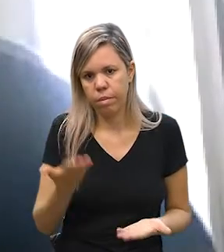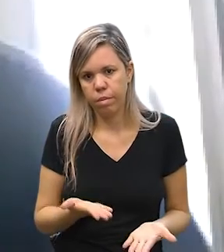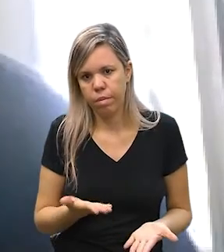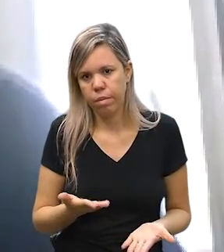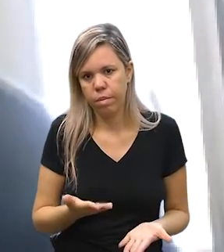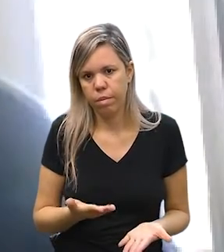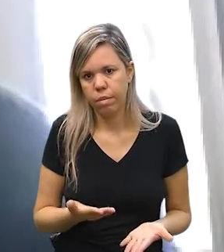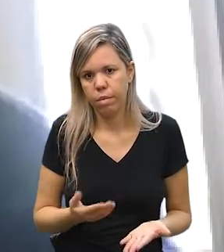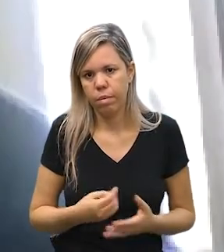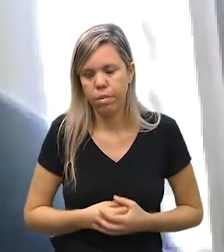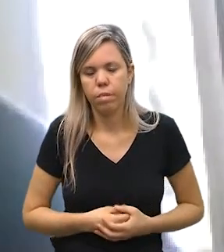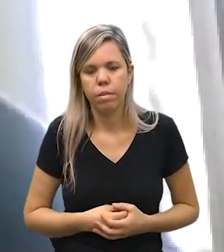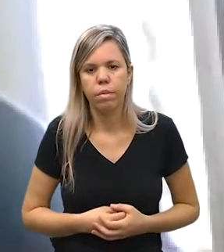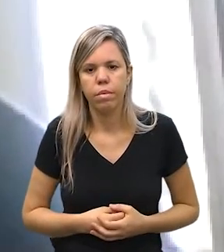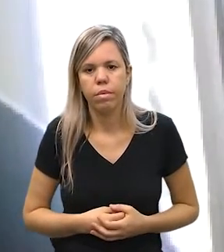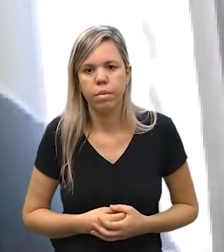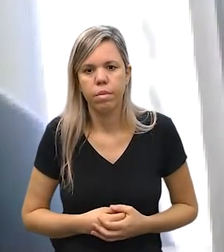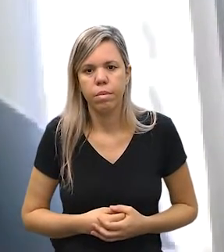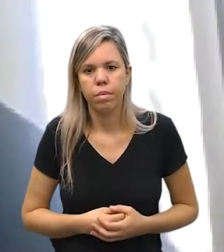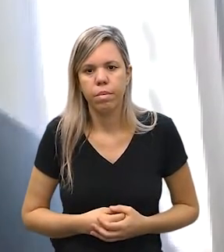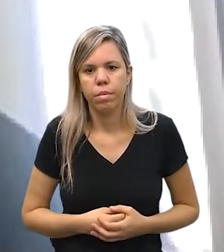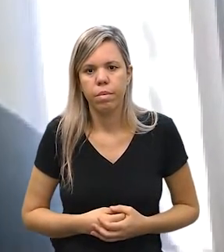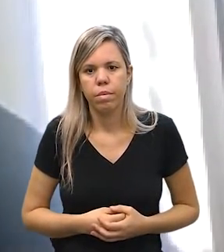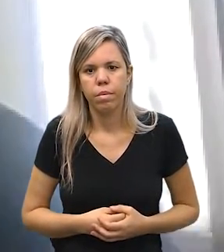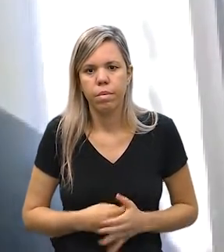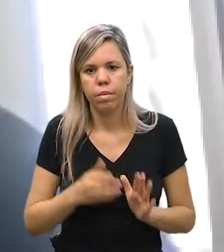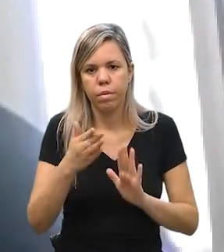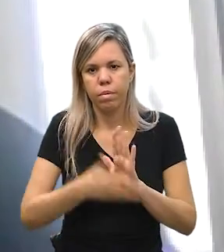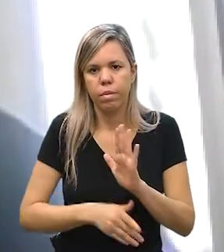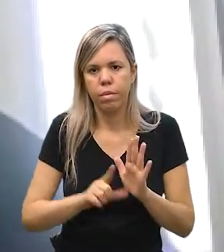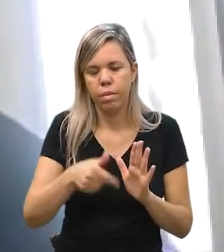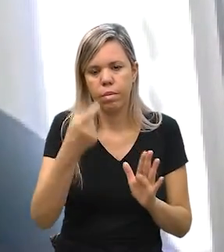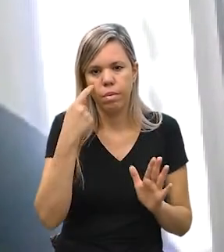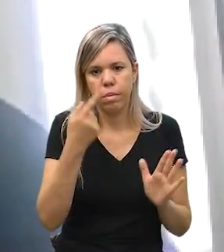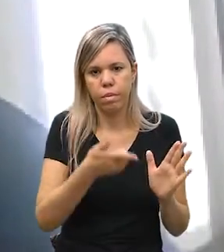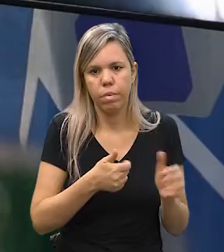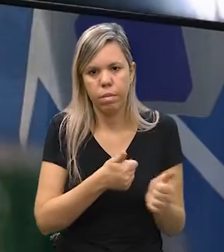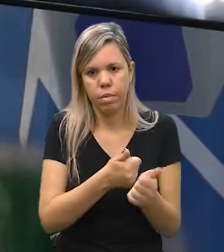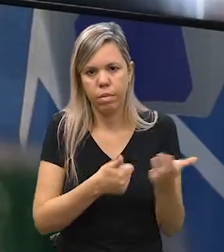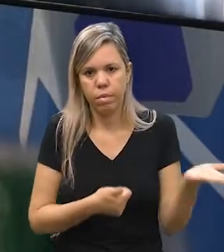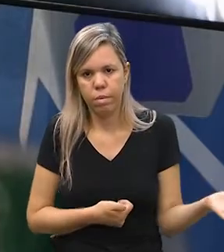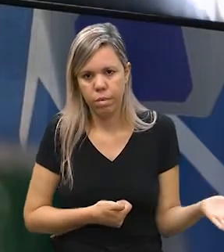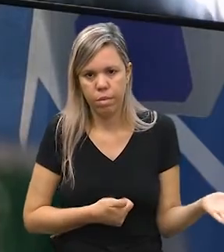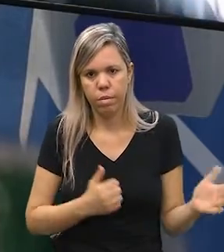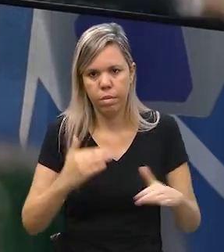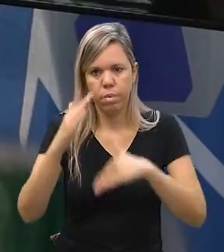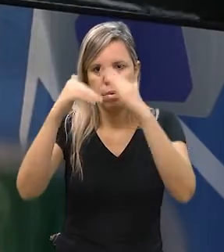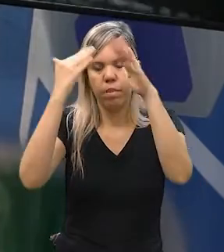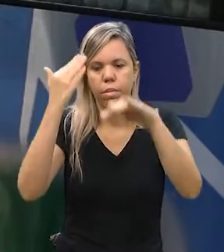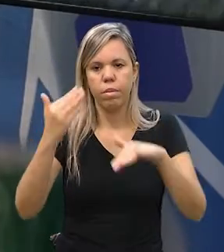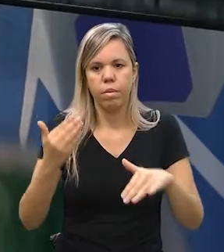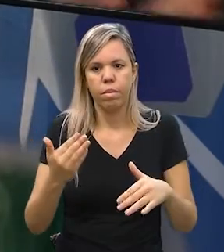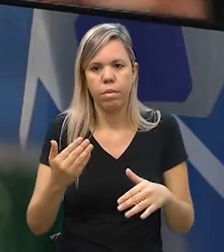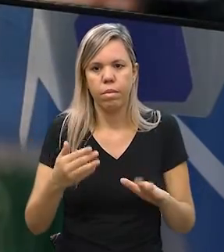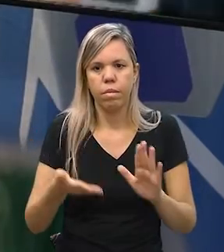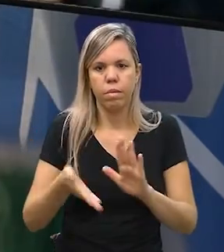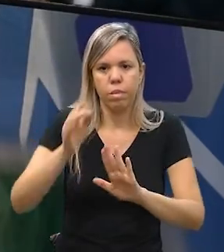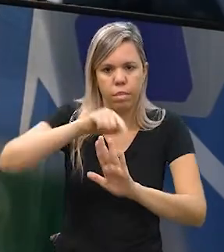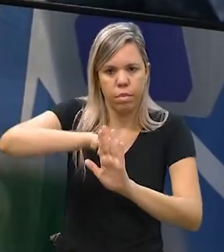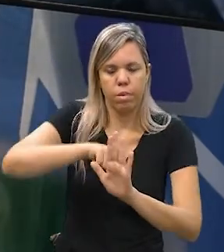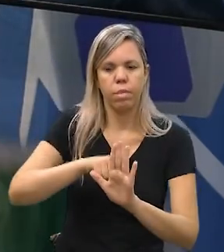ainda trará pelo futuro, né? É uma capa, depois você vai acompanhar, ela avança para a